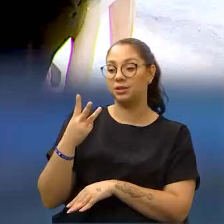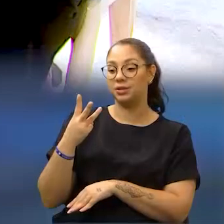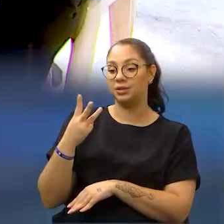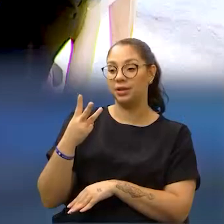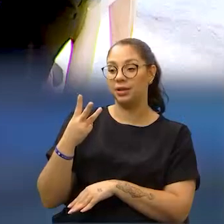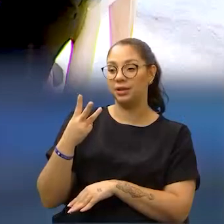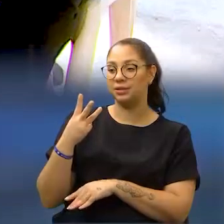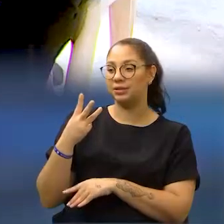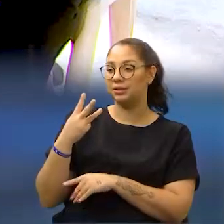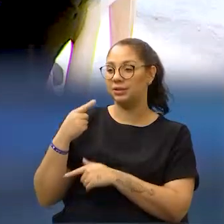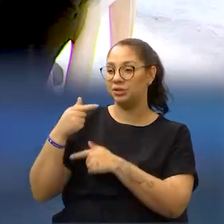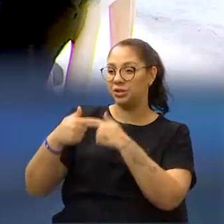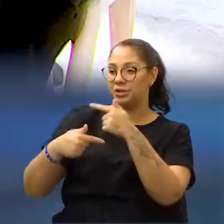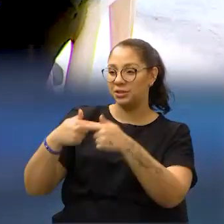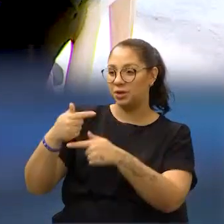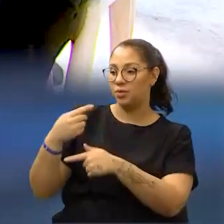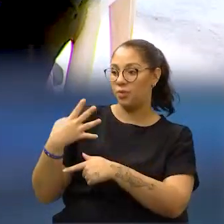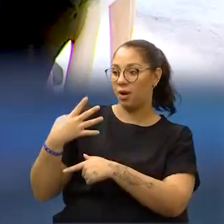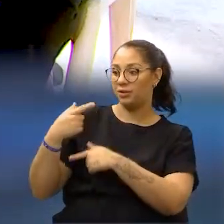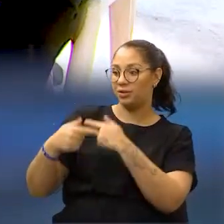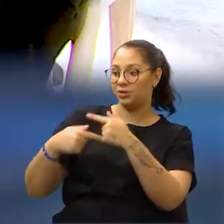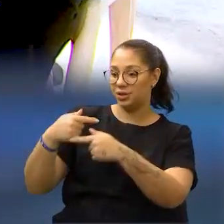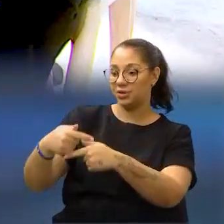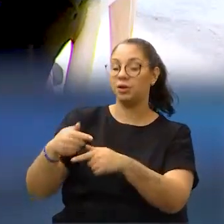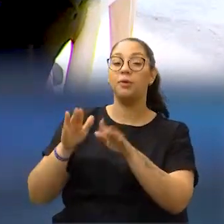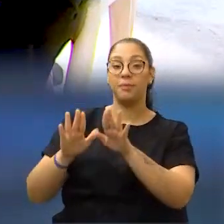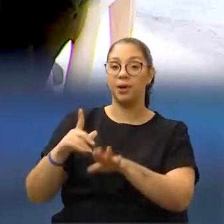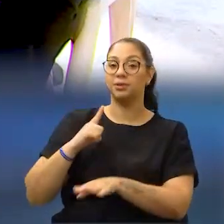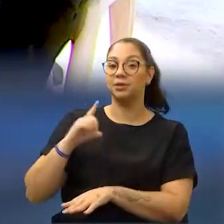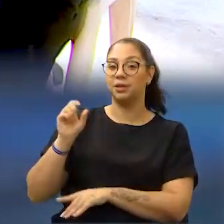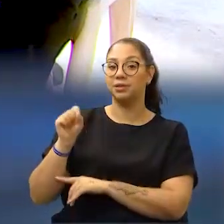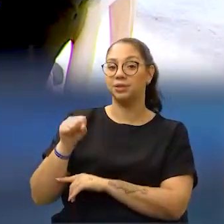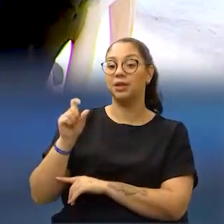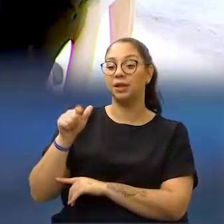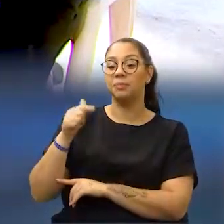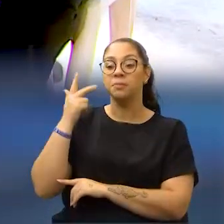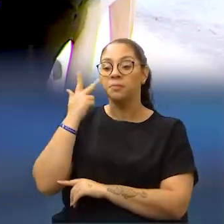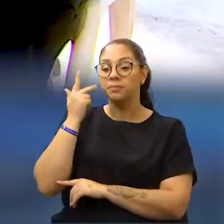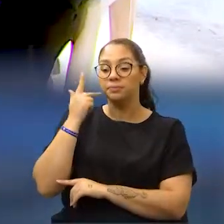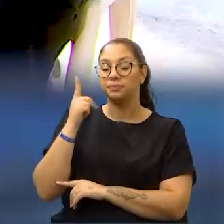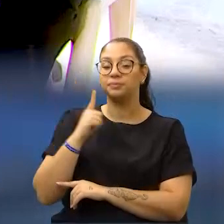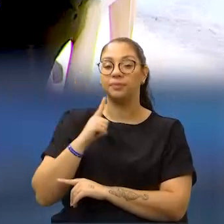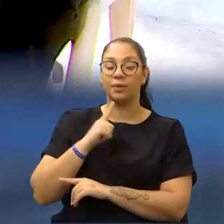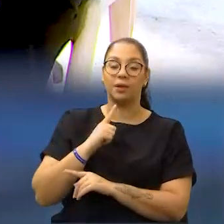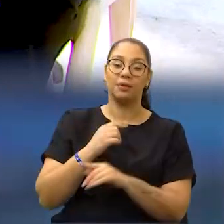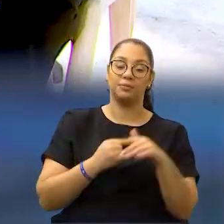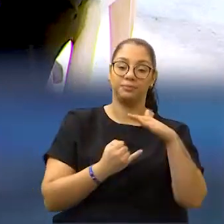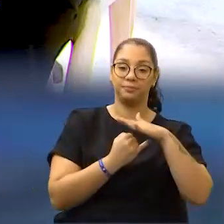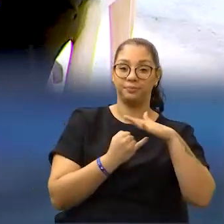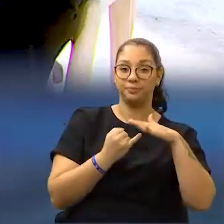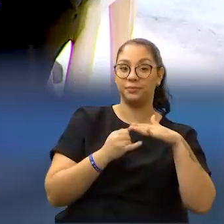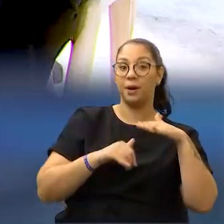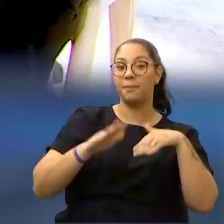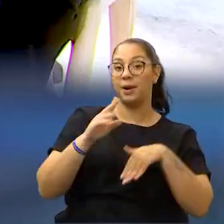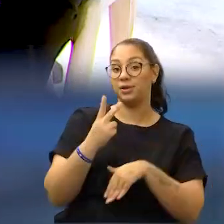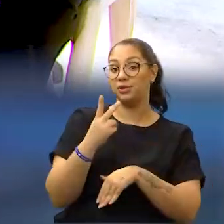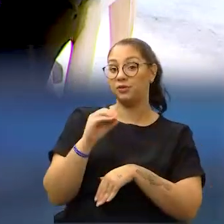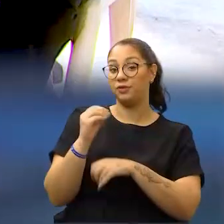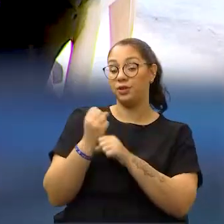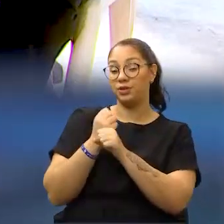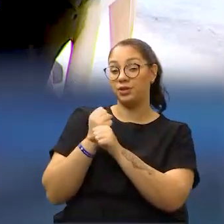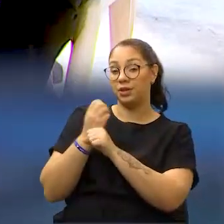Aprender Mais que já estão, acho que na 3ª ou 4ª geração, né? Uma família. Mas tem sim, isso é muito comum, que passaram